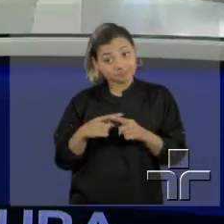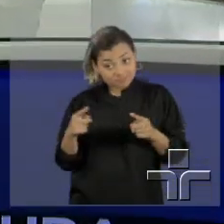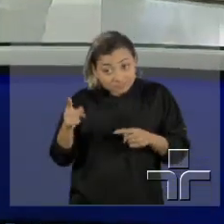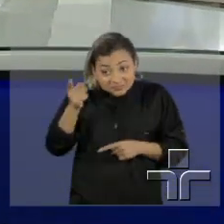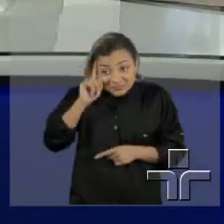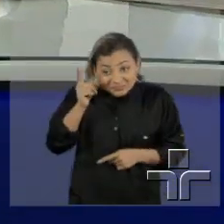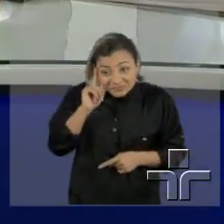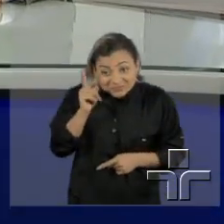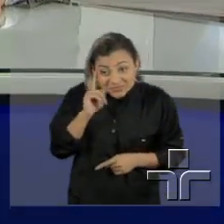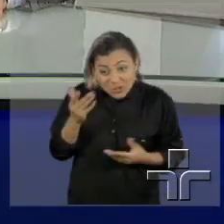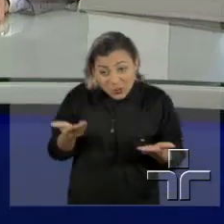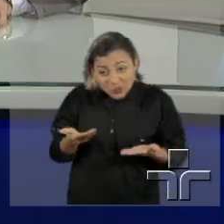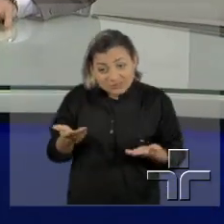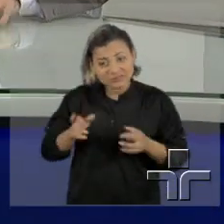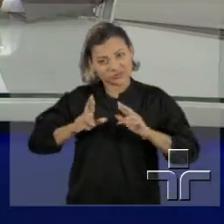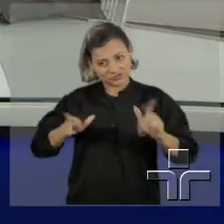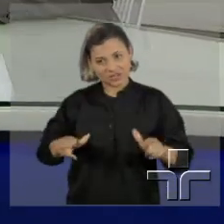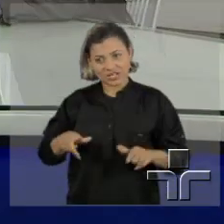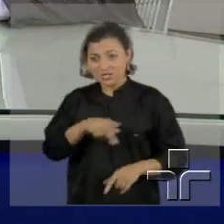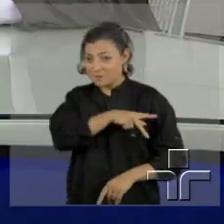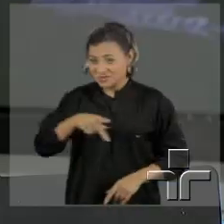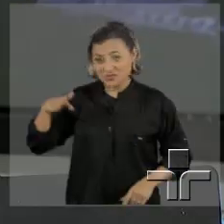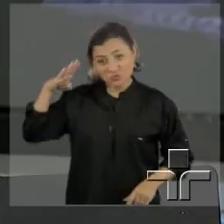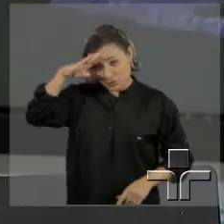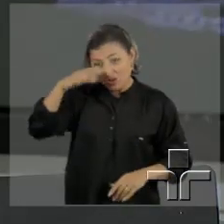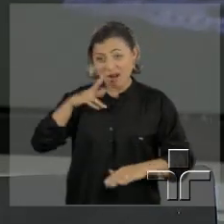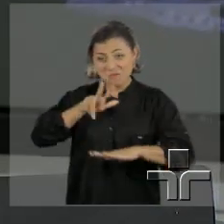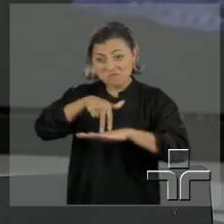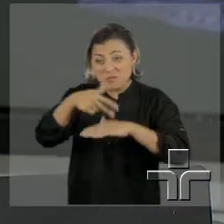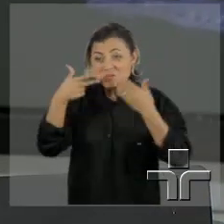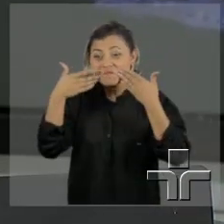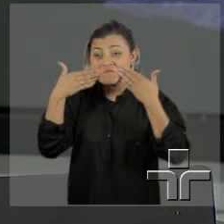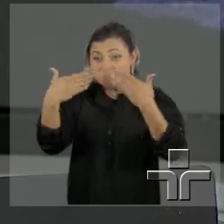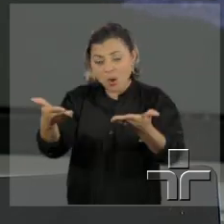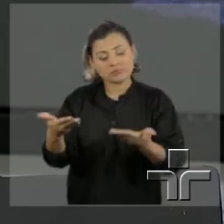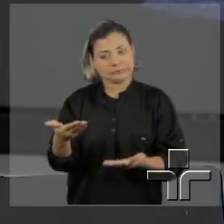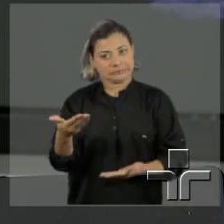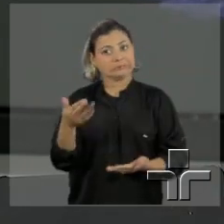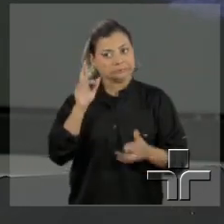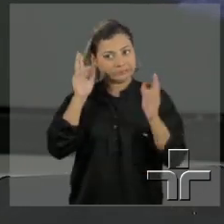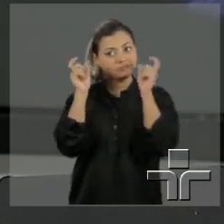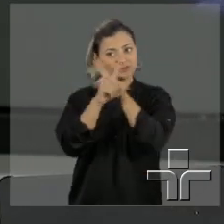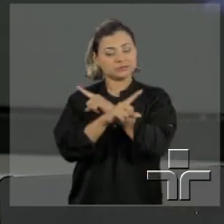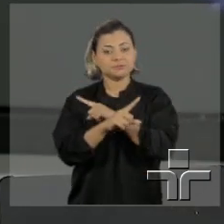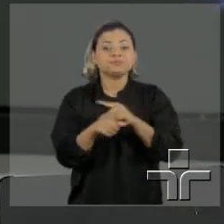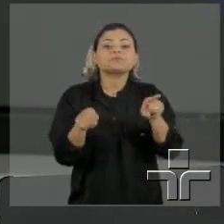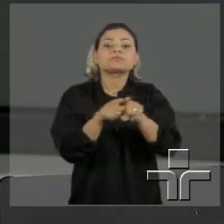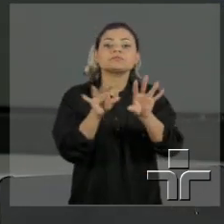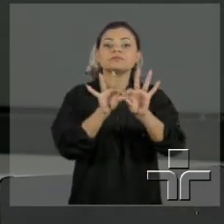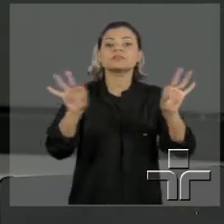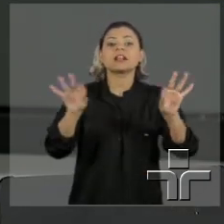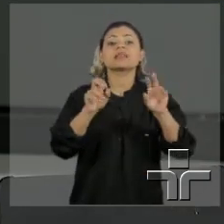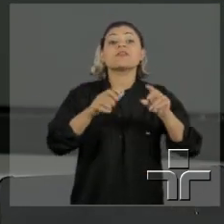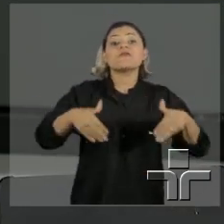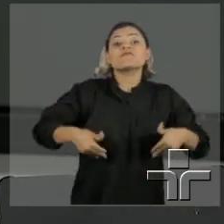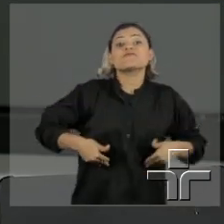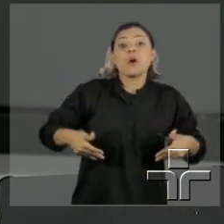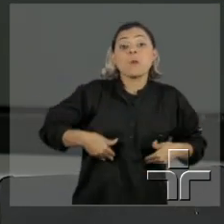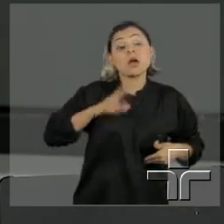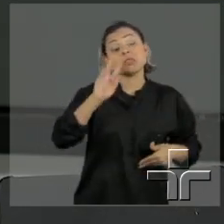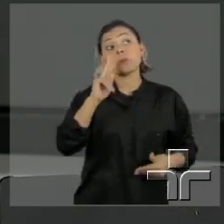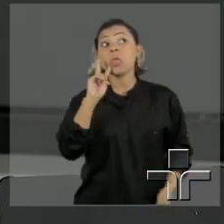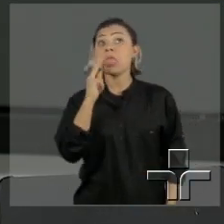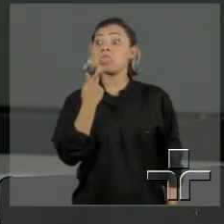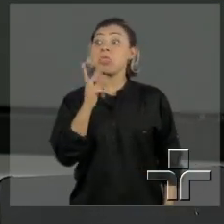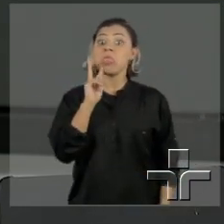fala do presidente da República é muito complicado. João, a outra fala que também gerou polêmica foi essa sobre a fome, depois ele acabou se